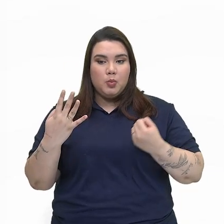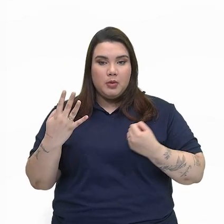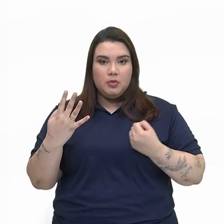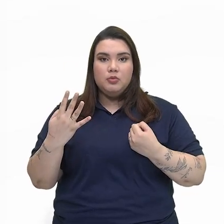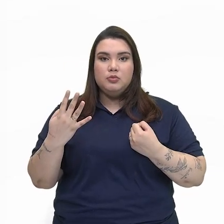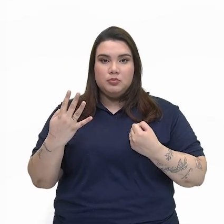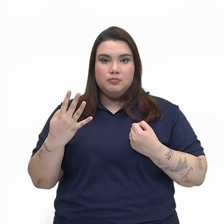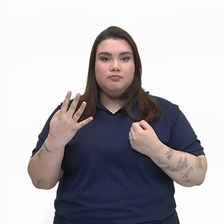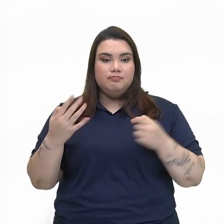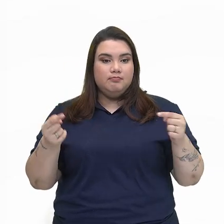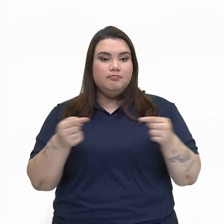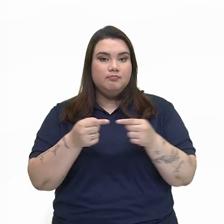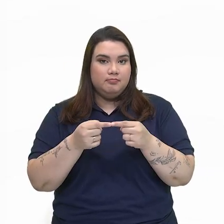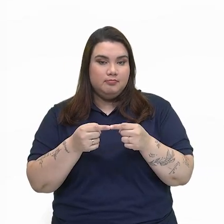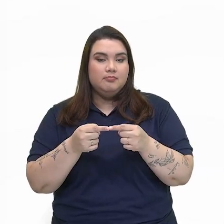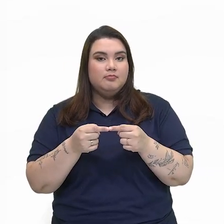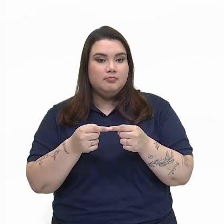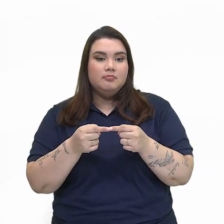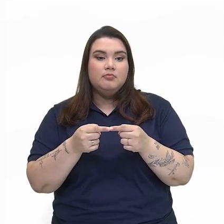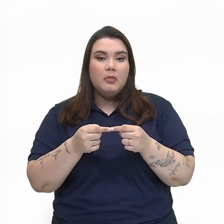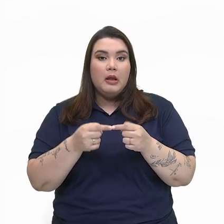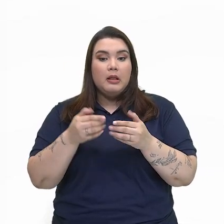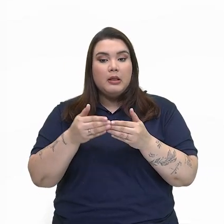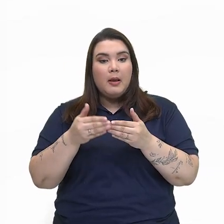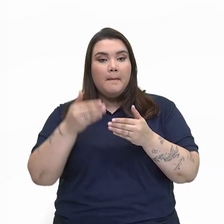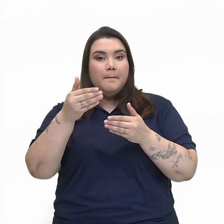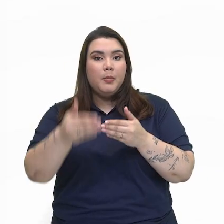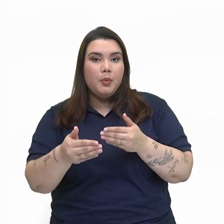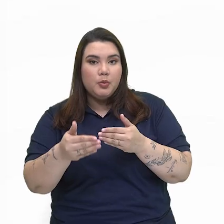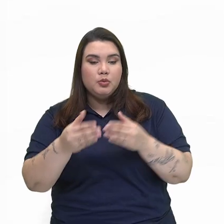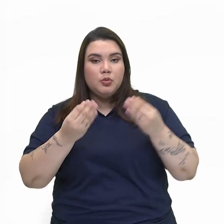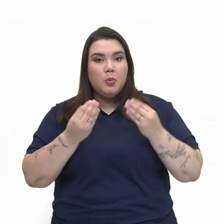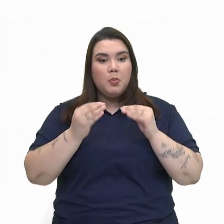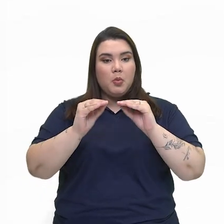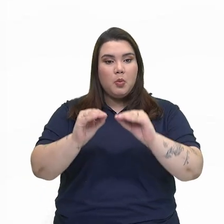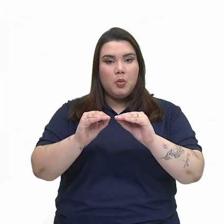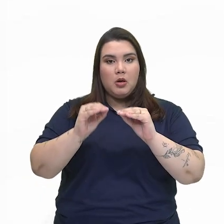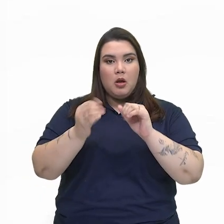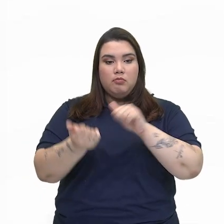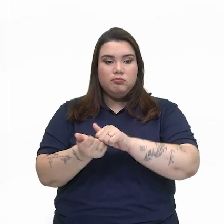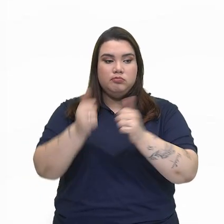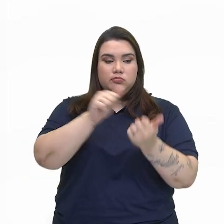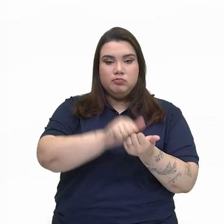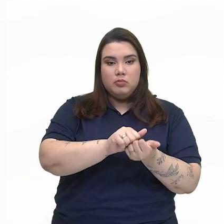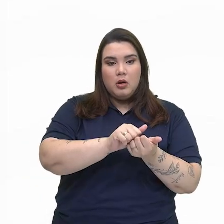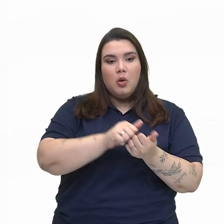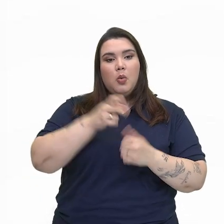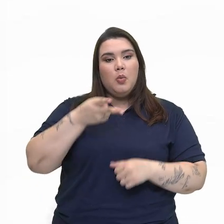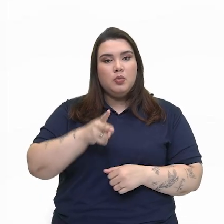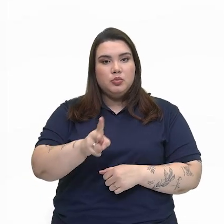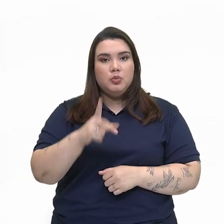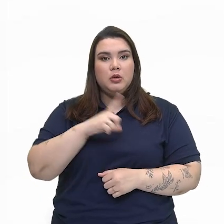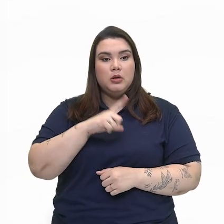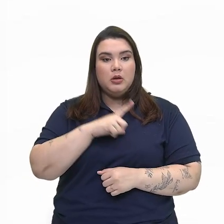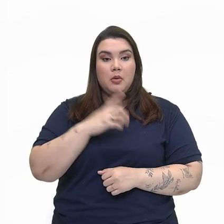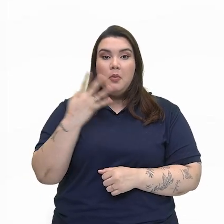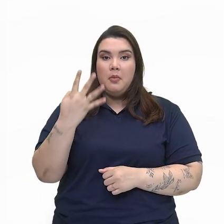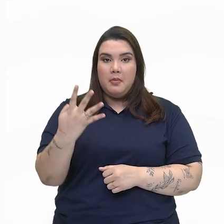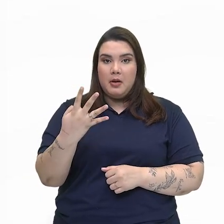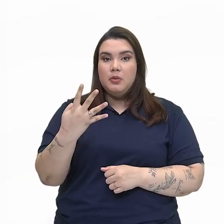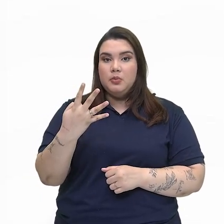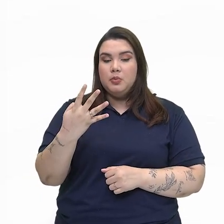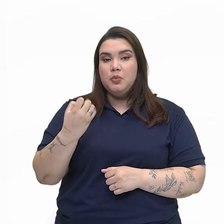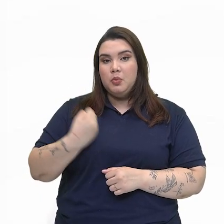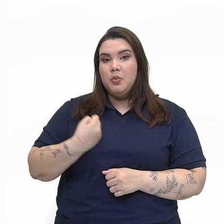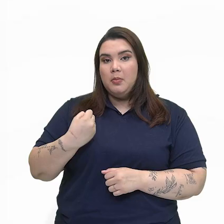significativos. Depois que eu coloco ele em notação científica, ele continua tendo 4